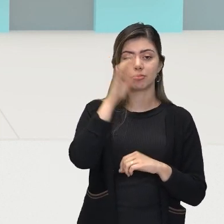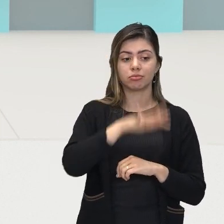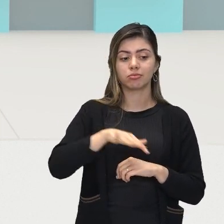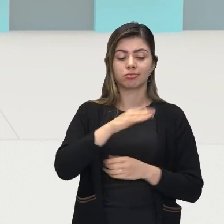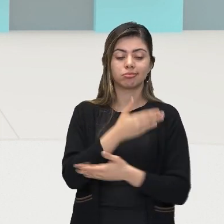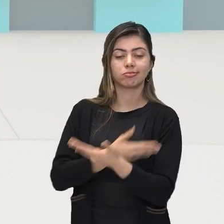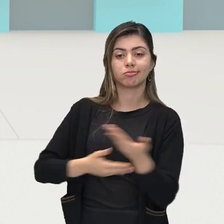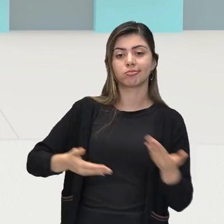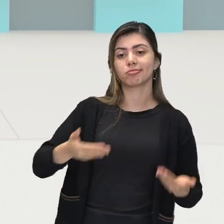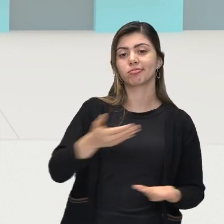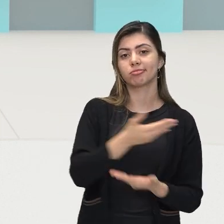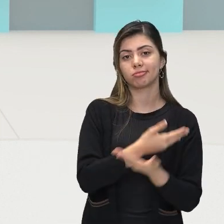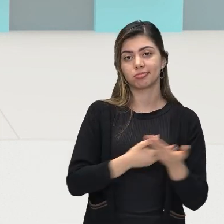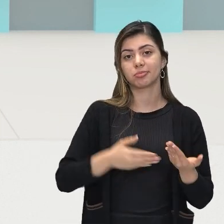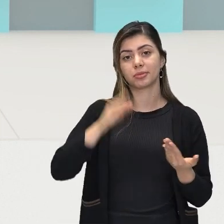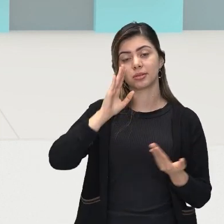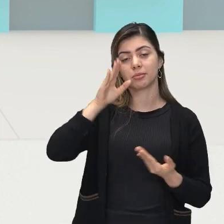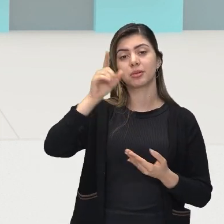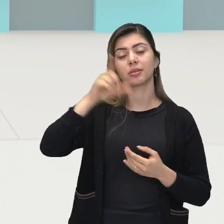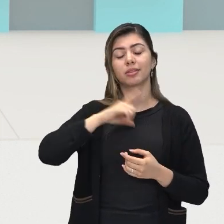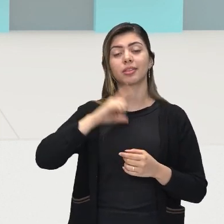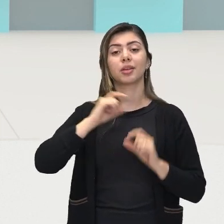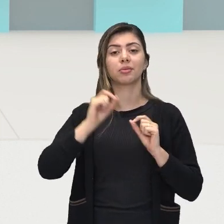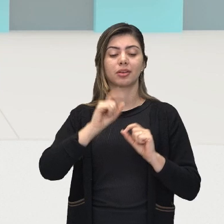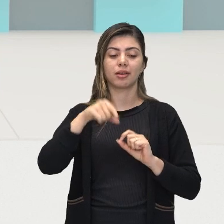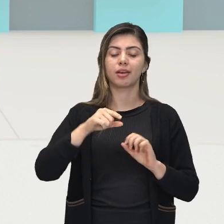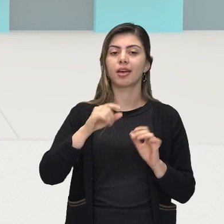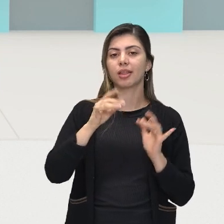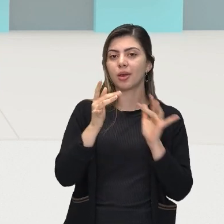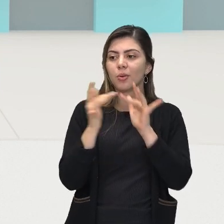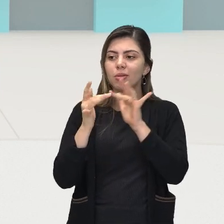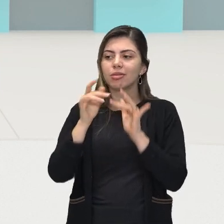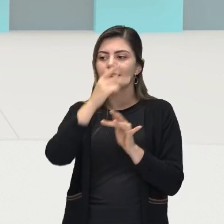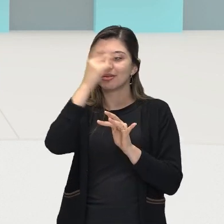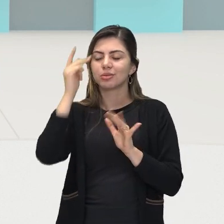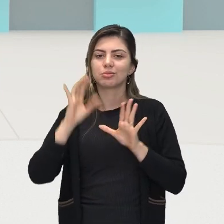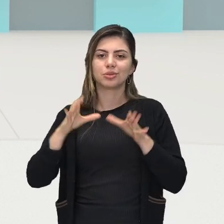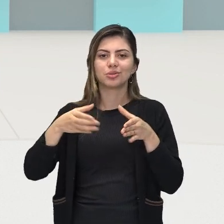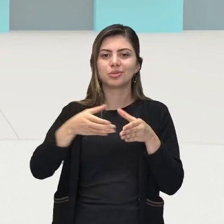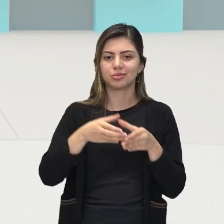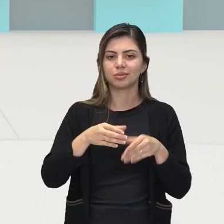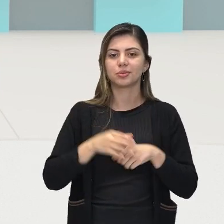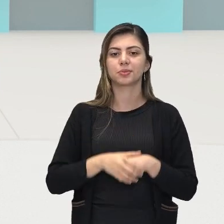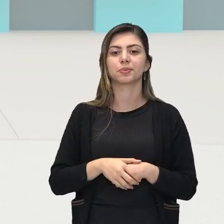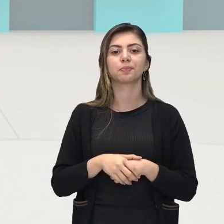lazer relacionado às atividades sociais, de contatos com outras pessoas.